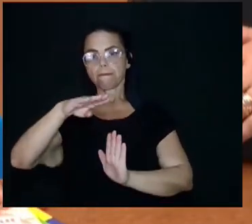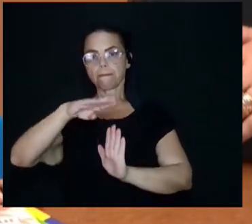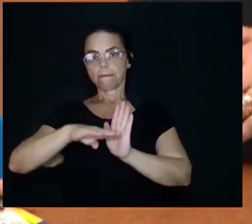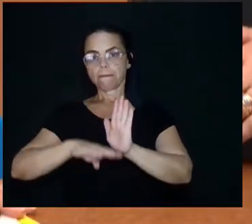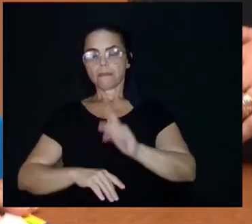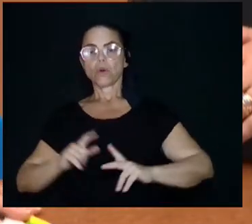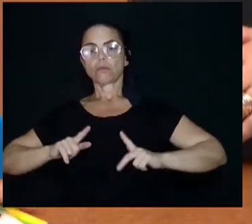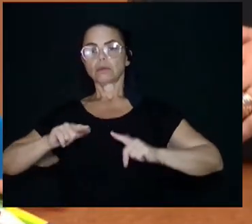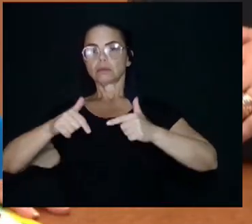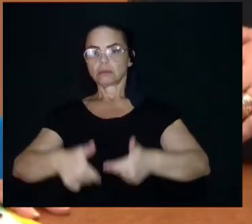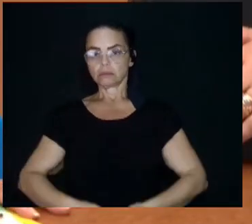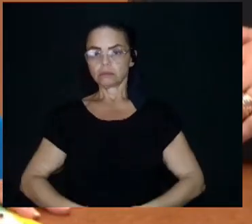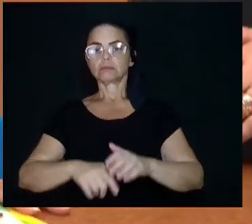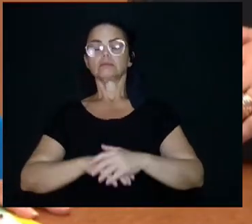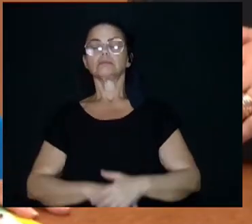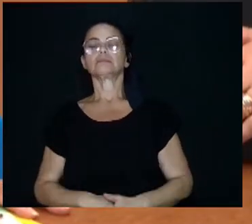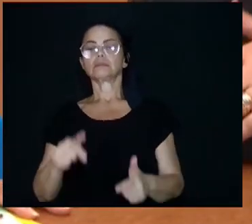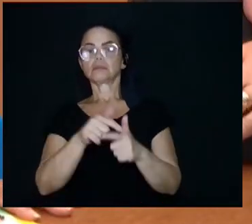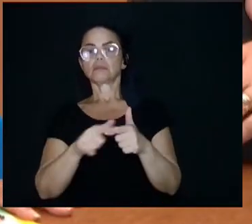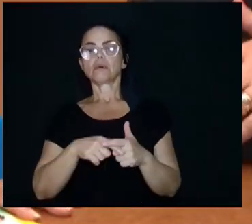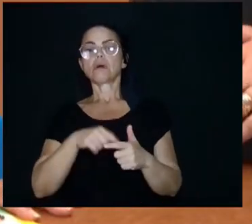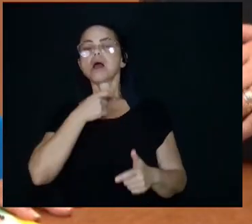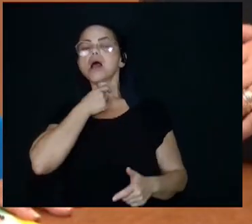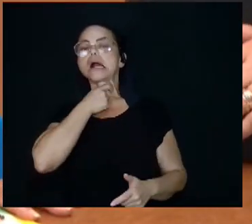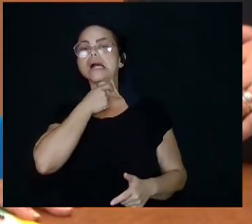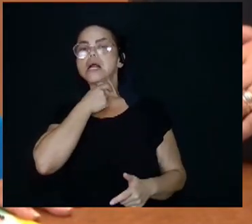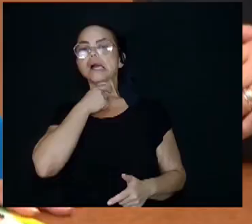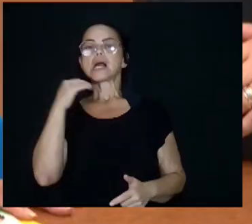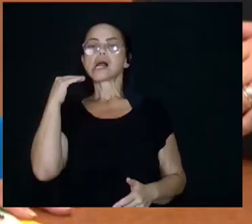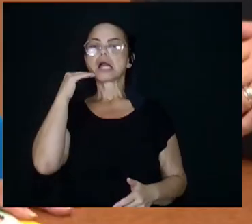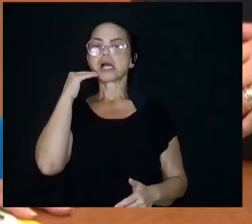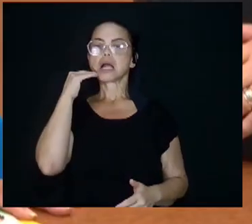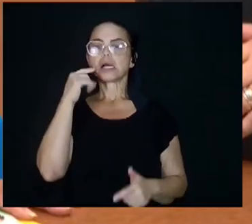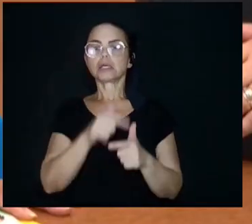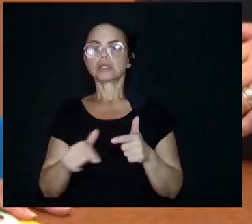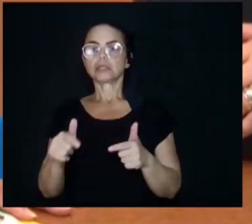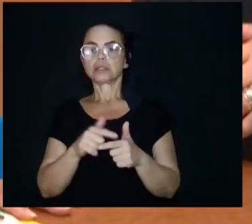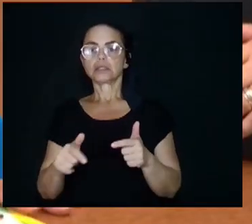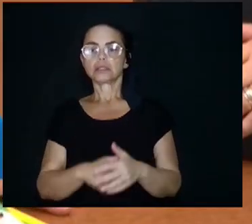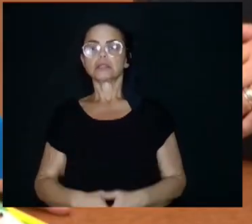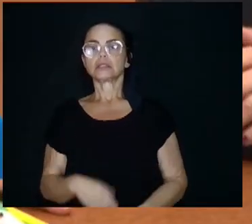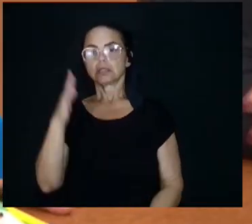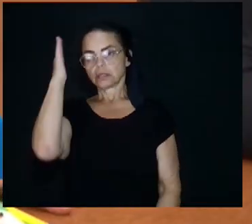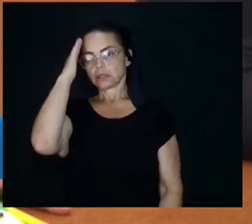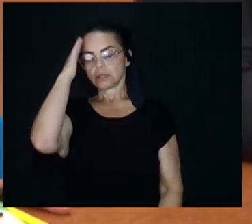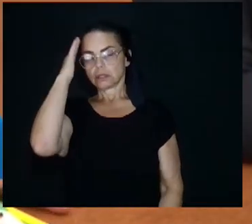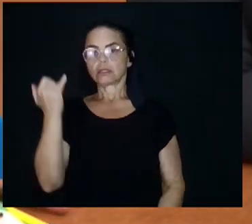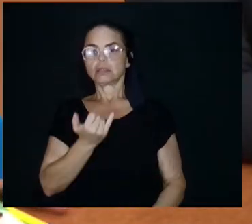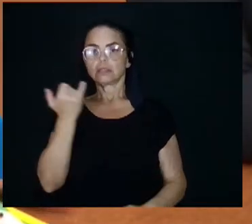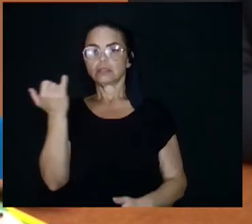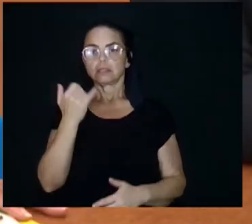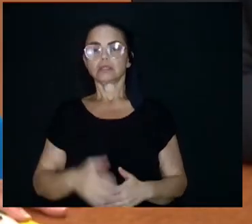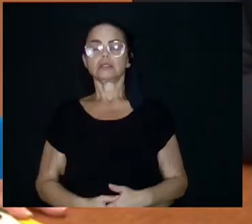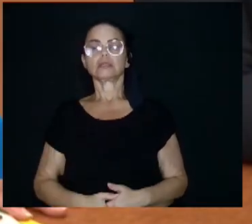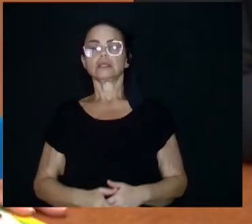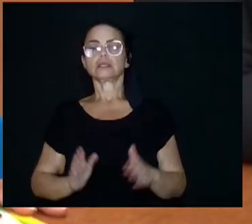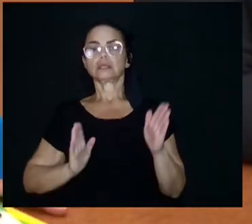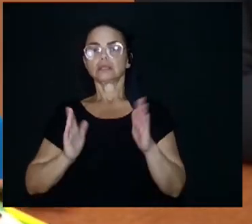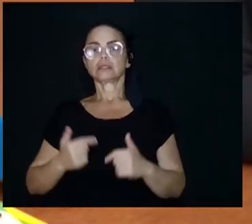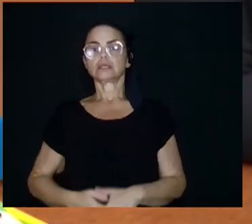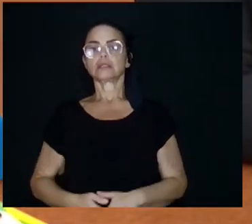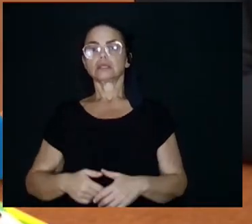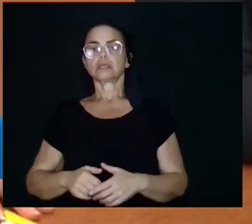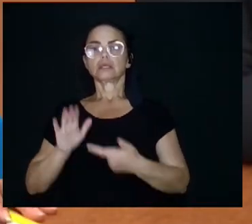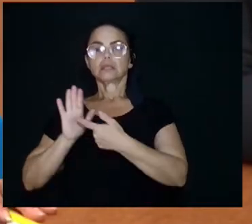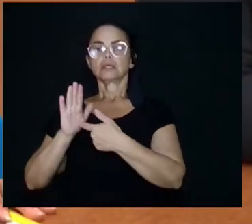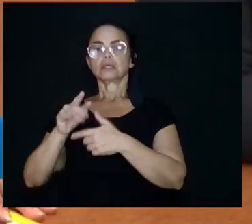que gaguejam, que entenderam que seria importante que o nosso mandato apresentasse esse projeto de lei, que